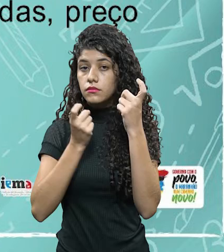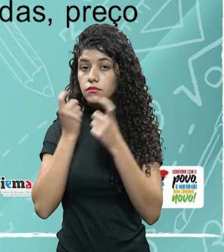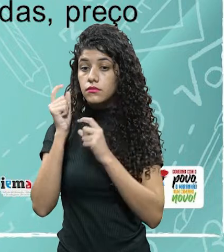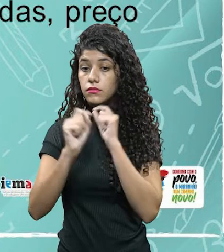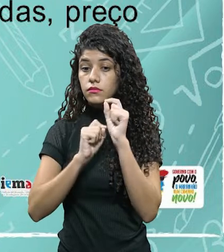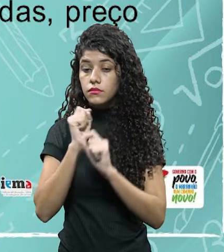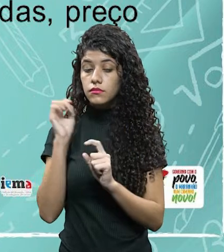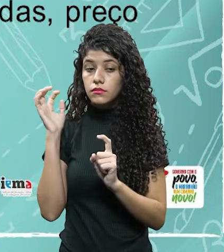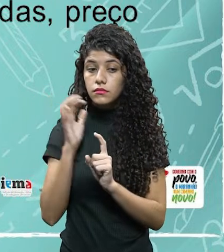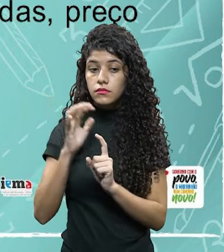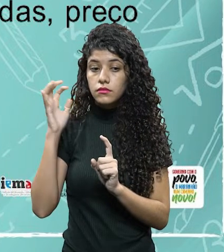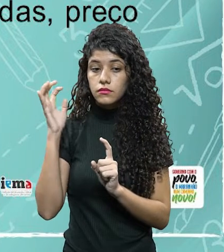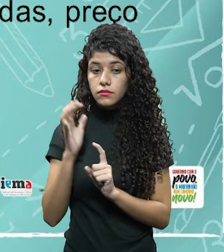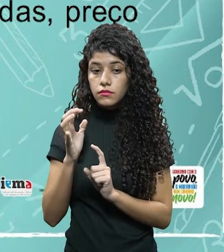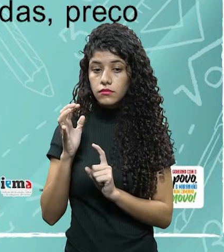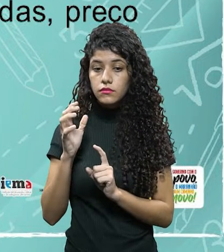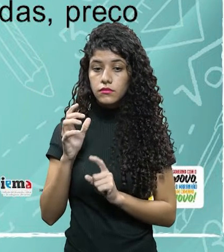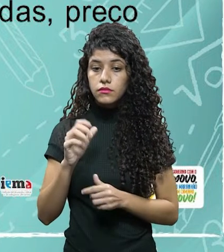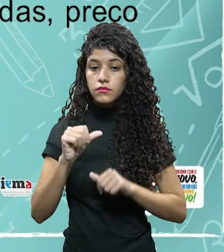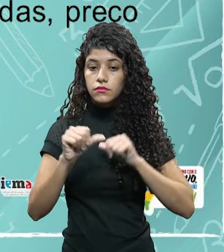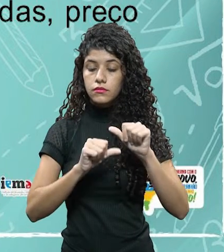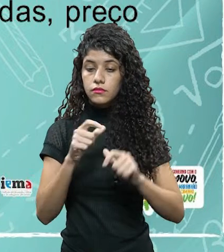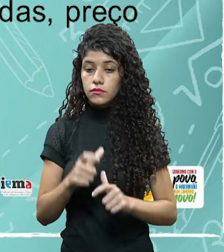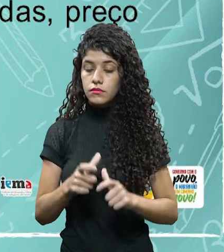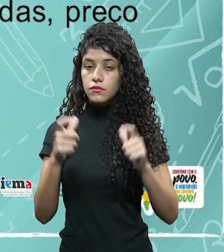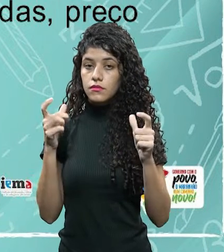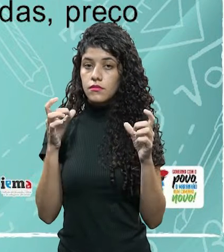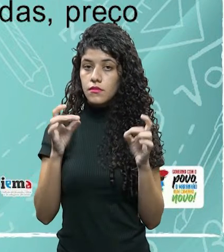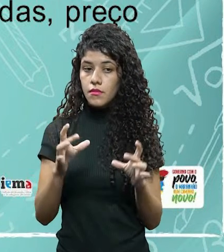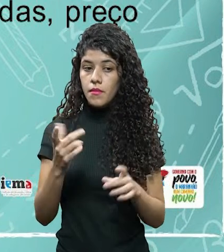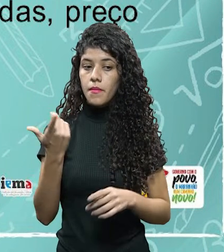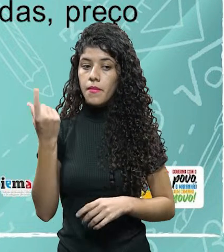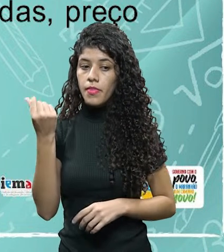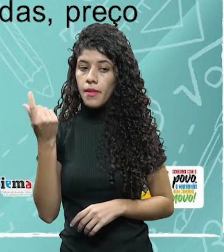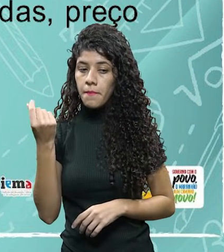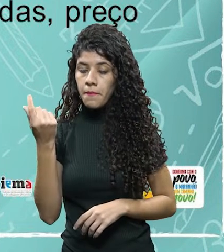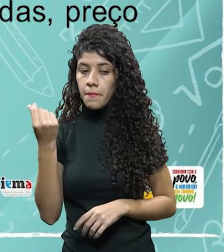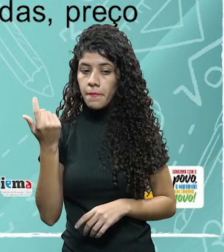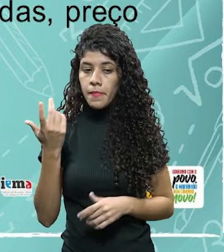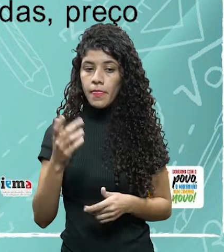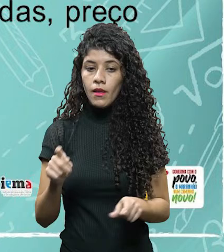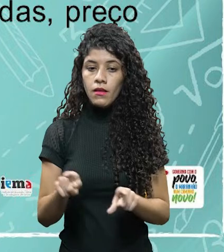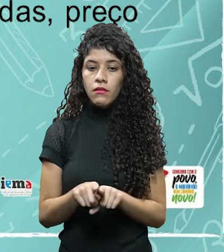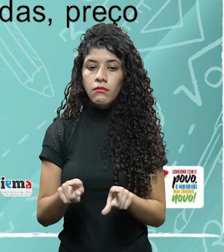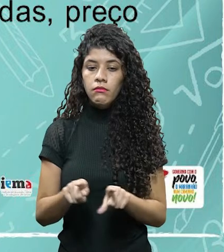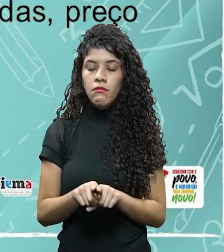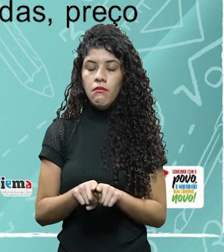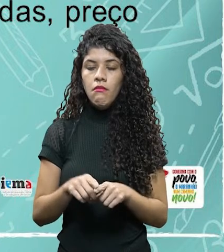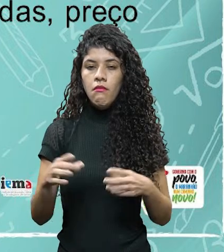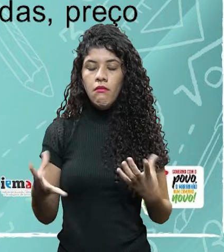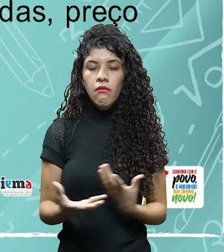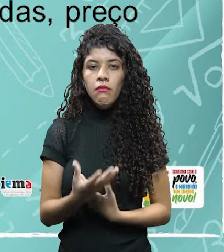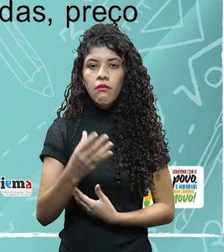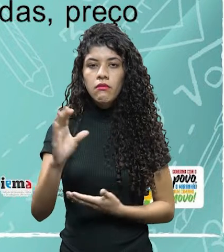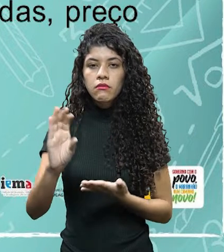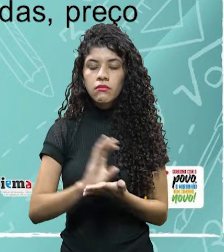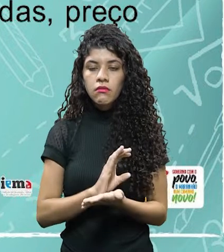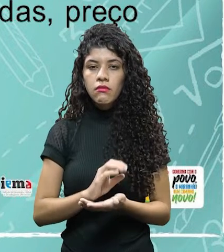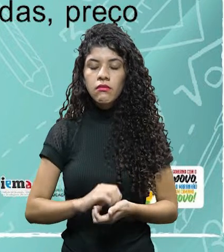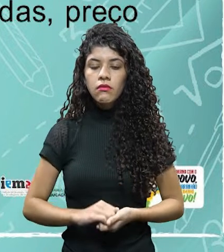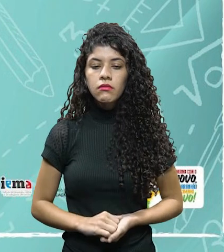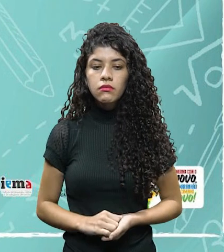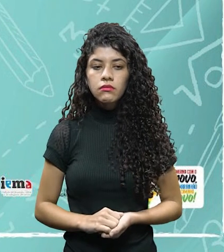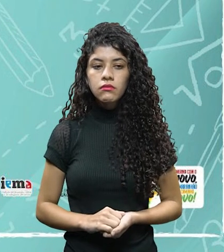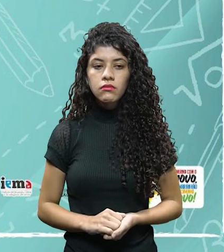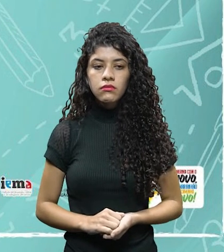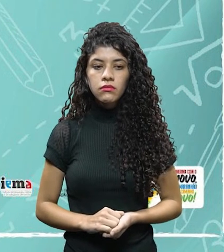preocupa-se com efeitos sobre o rendimento de uma alteração no volume de venda, preço de venda, composição de venda e